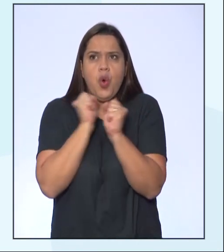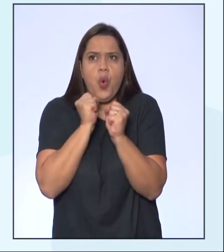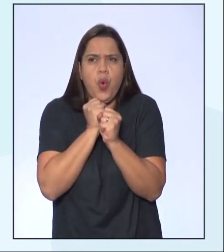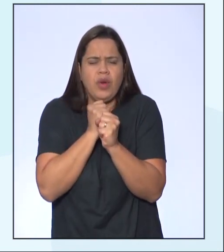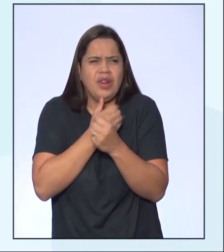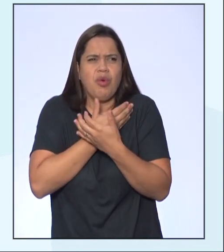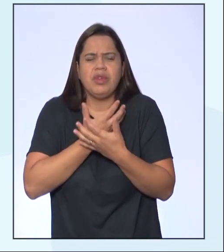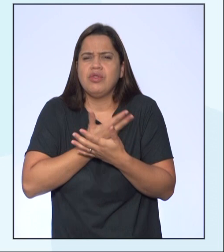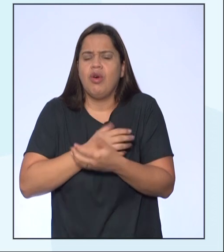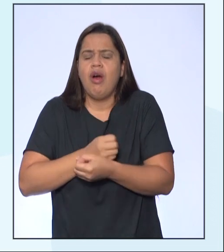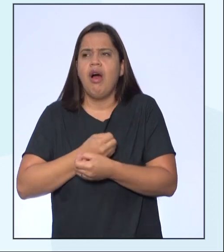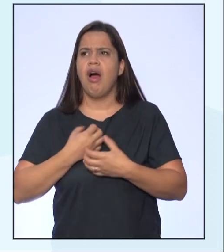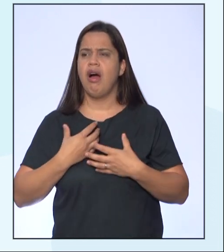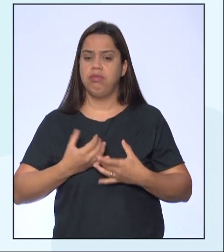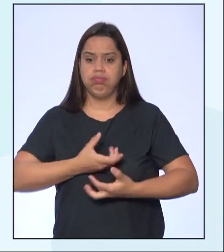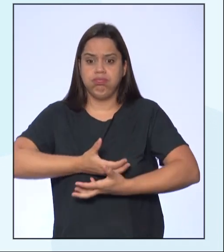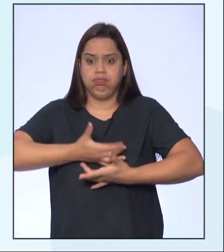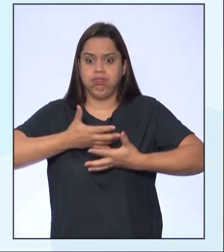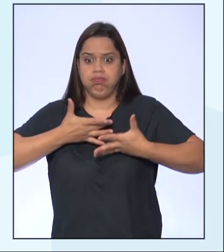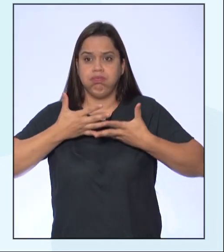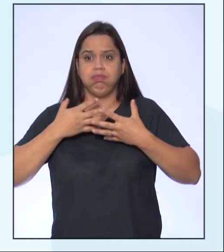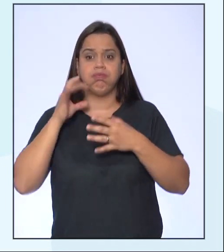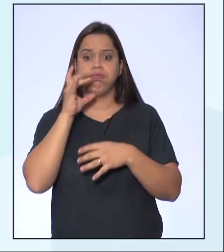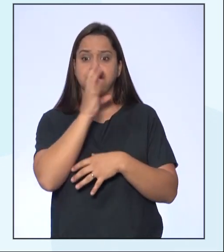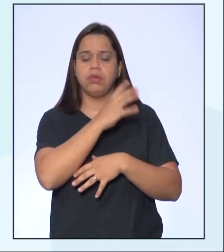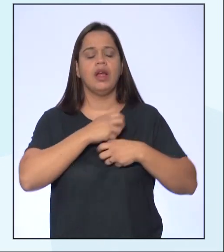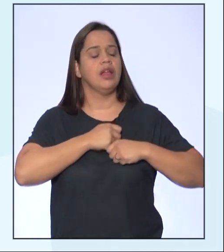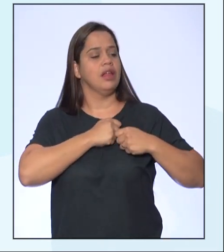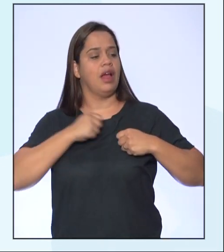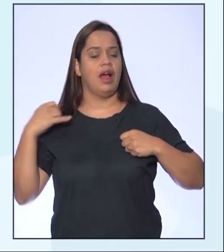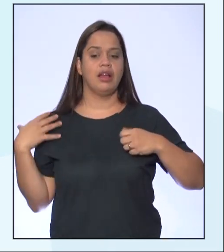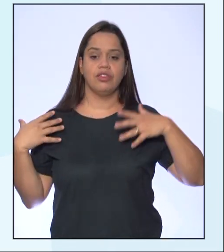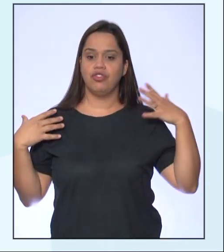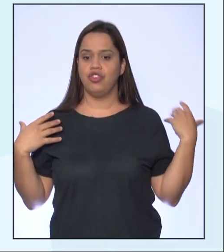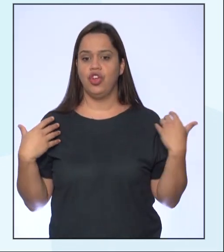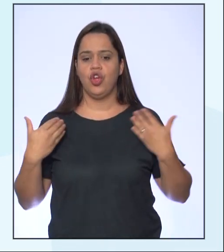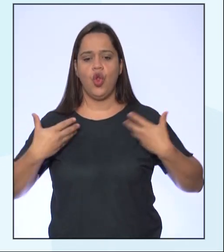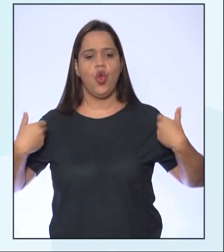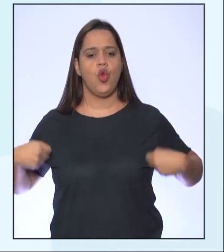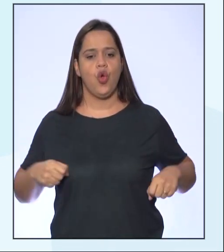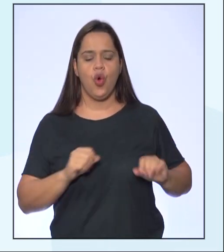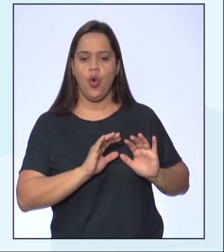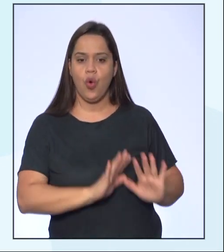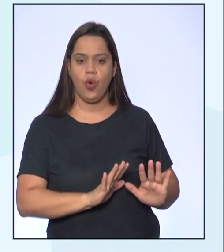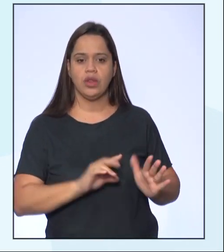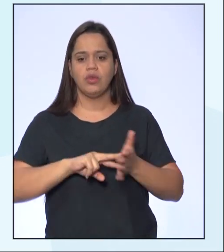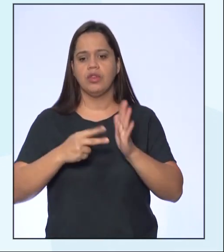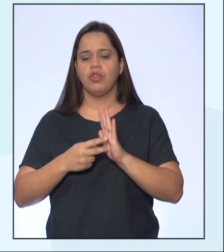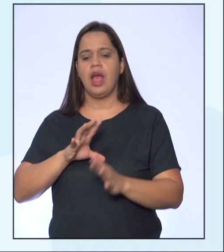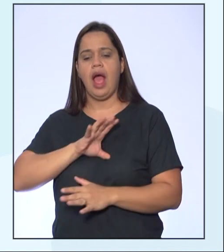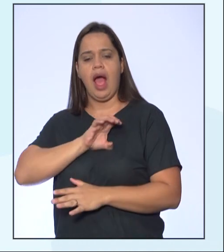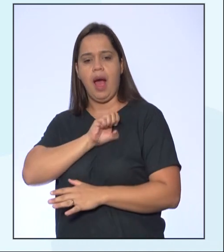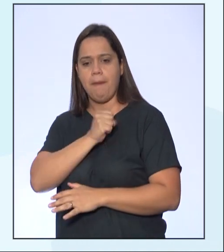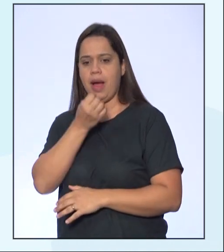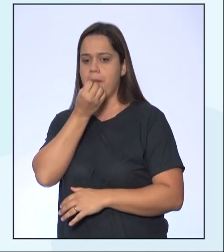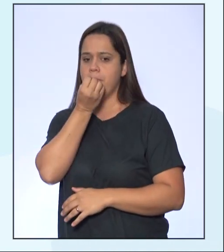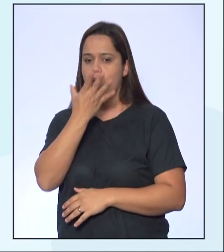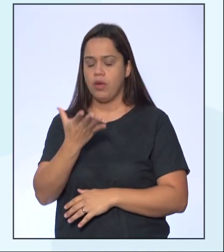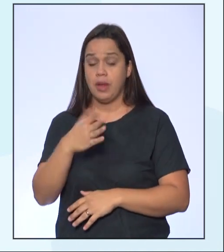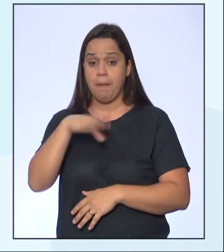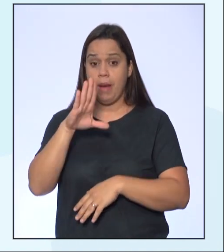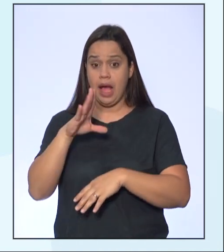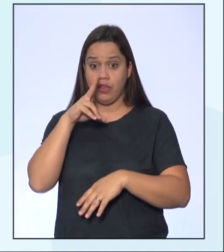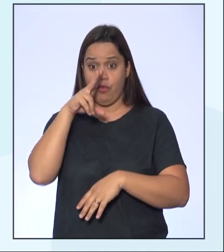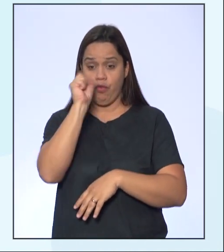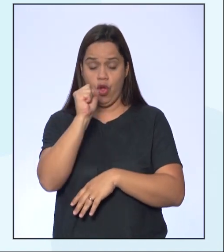muito calor e logo tirou o casaco. A bondade e a amabilidade são sempre mais fortes que a fúria